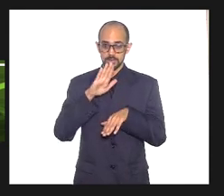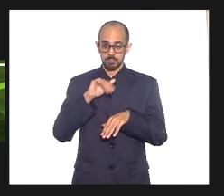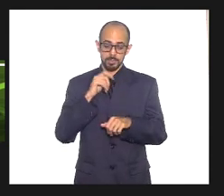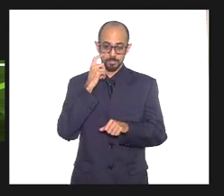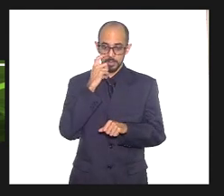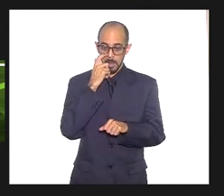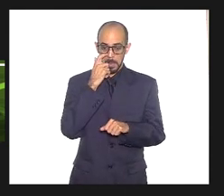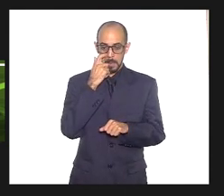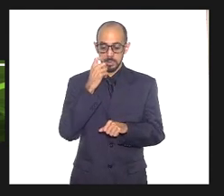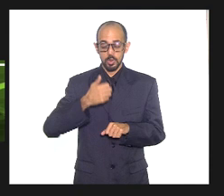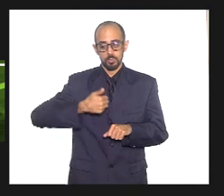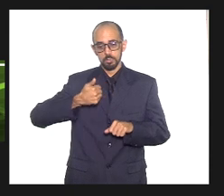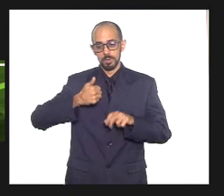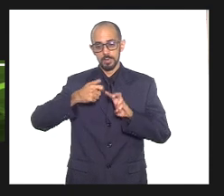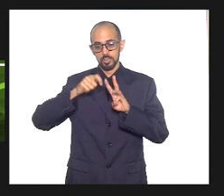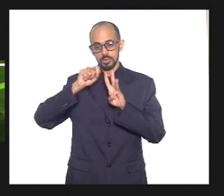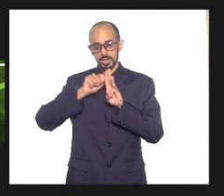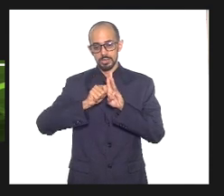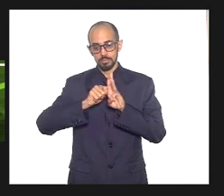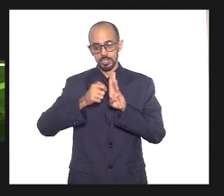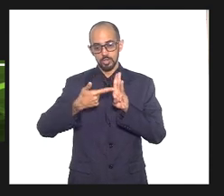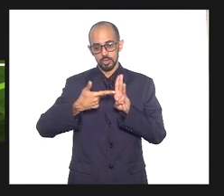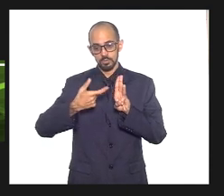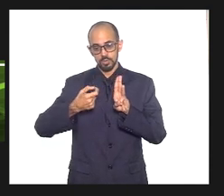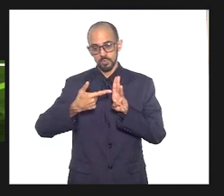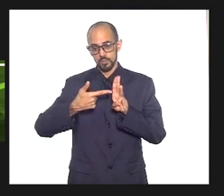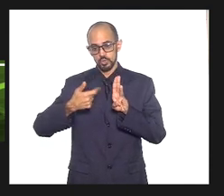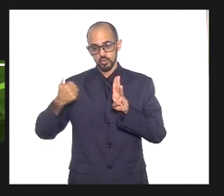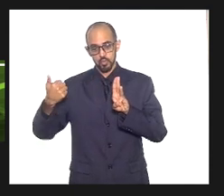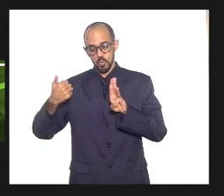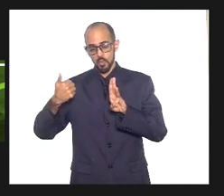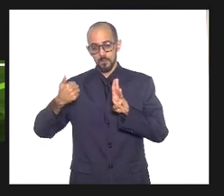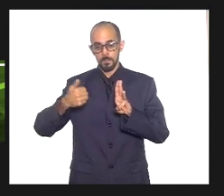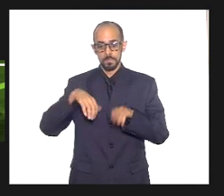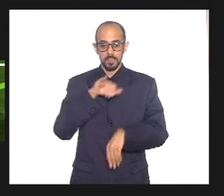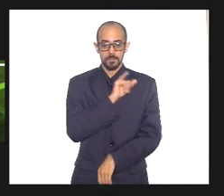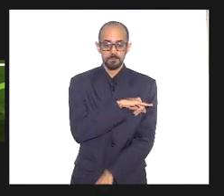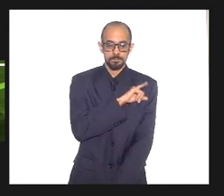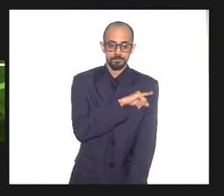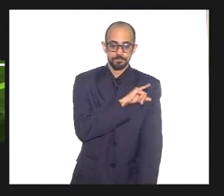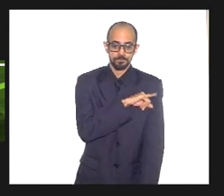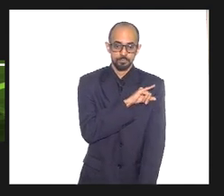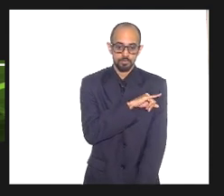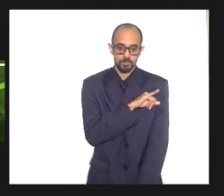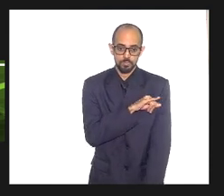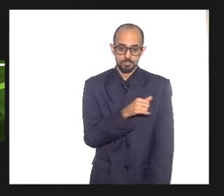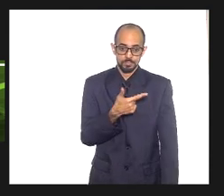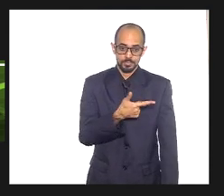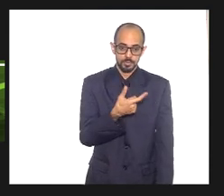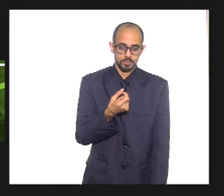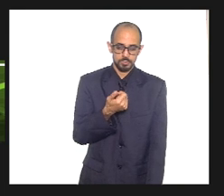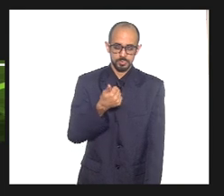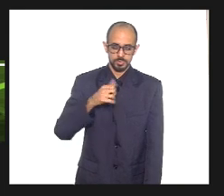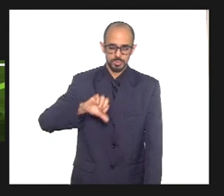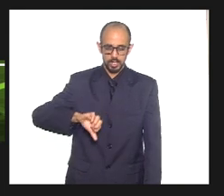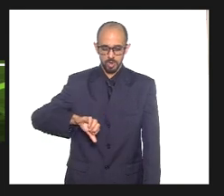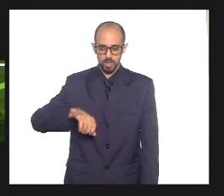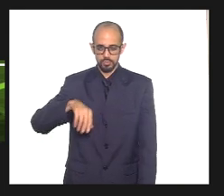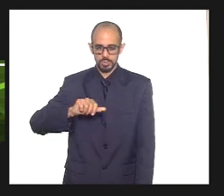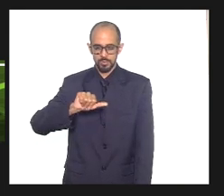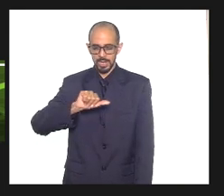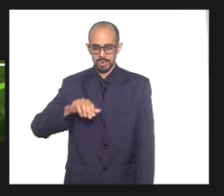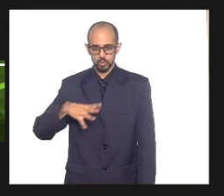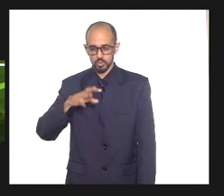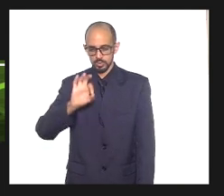primeiro trimestre de 2021, e o Rio de Janeiro, que em 2019 estava em